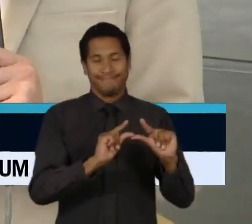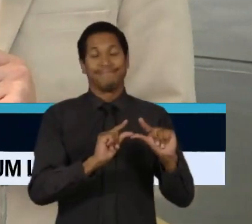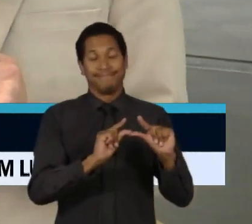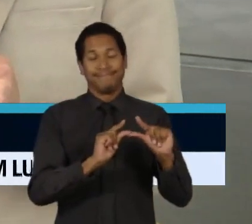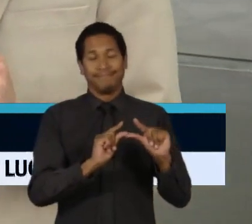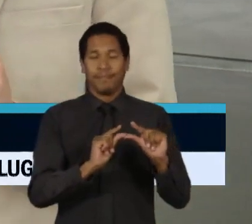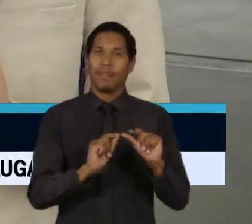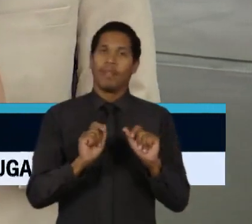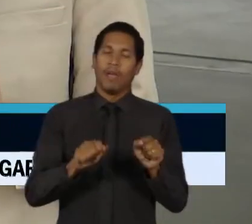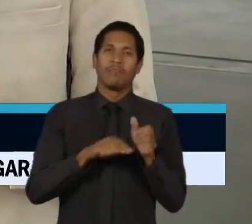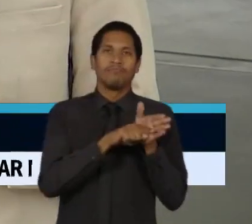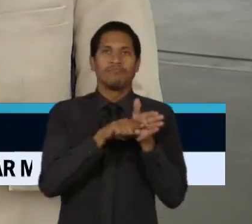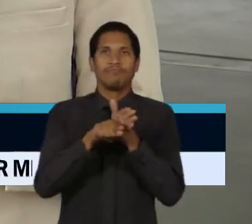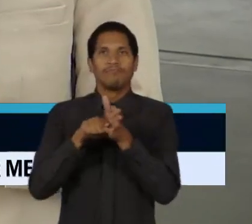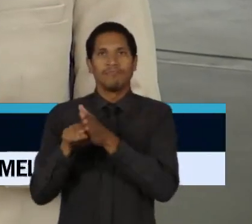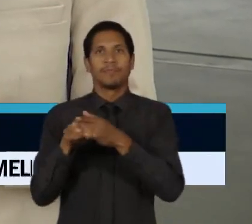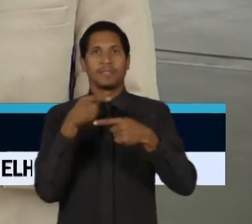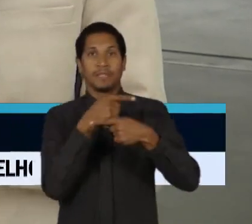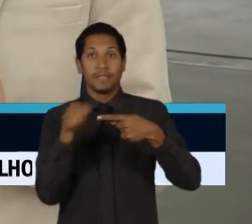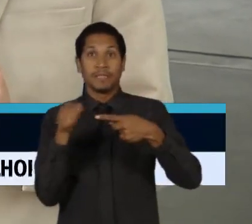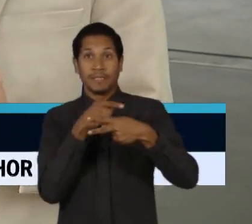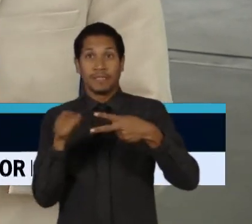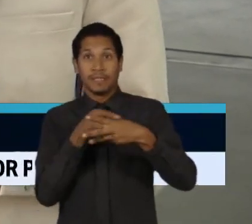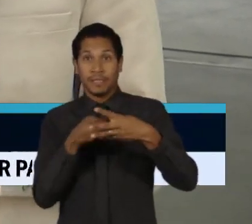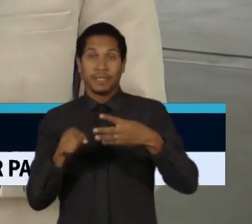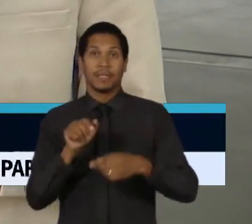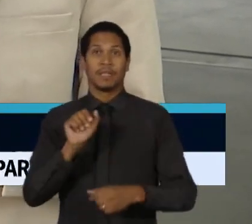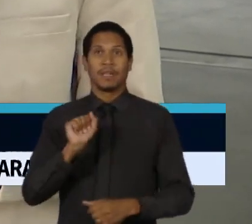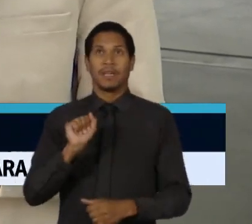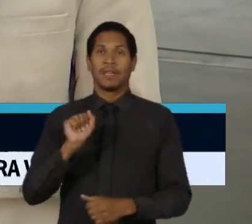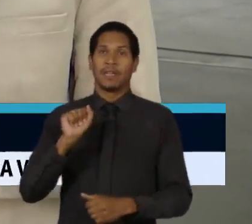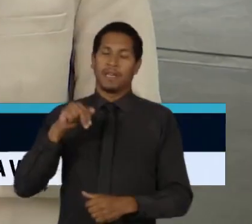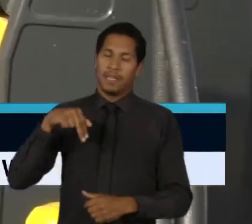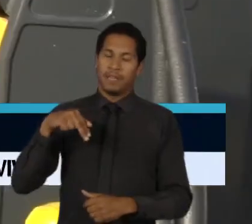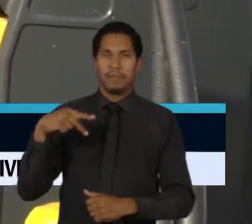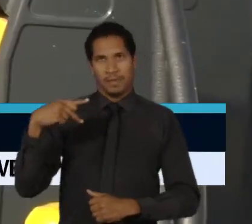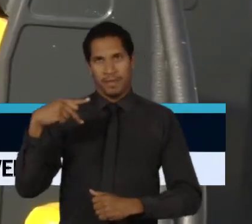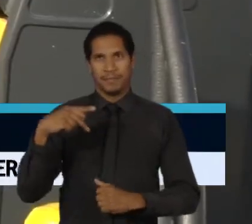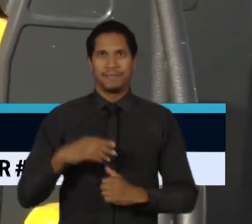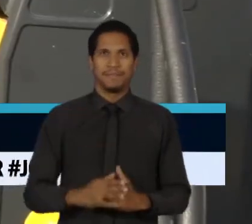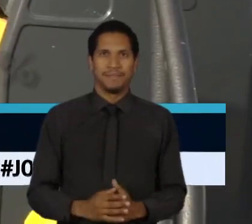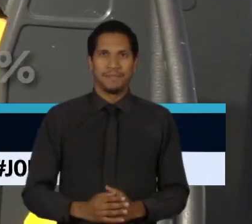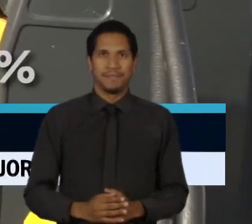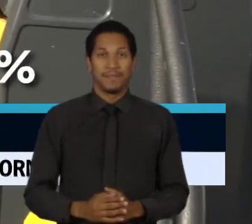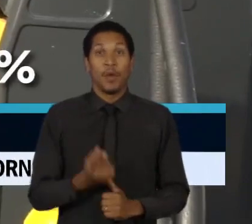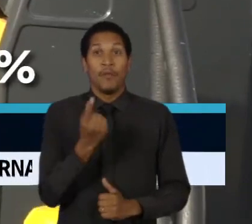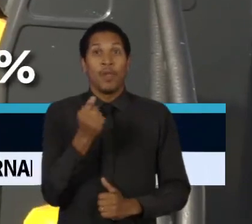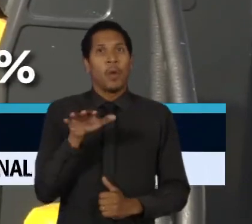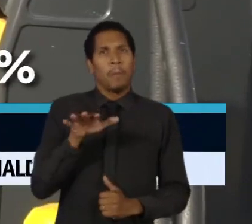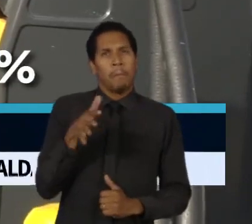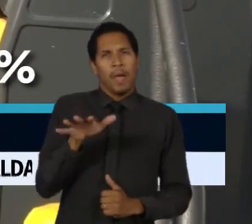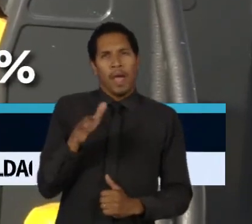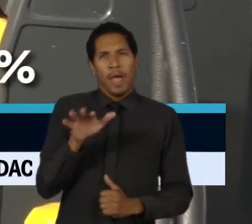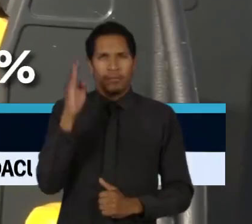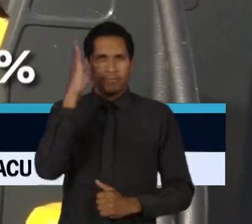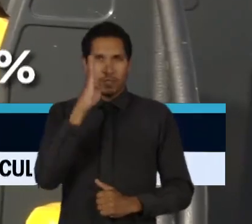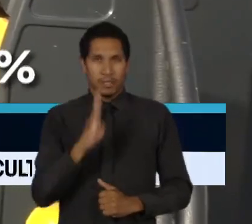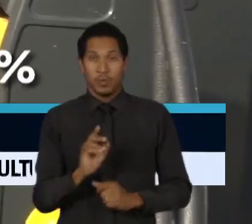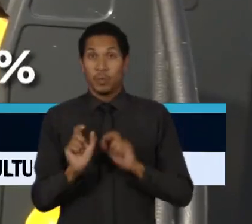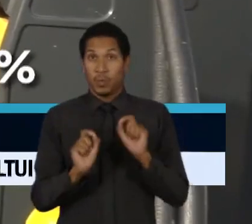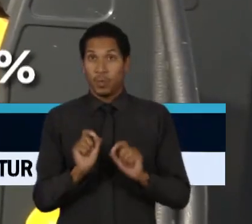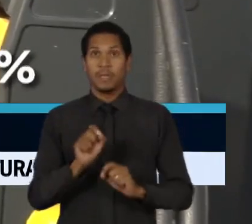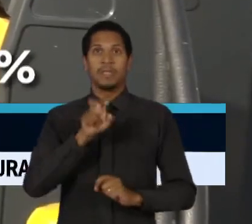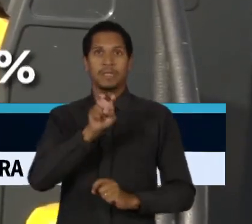que mostra o levantamento semanal da Agência Nacional do Petróleo, a ANP. O valor médio do litro em todo o Brasil ficou